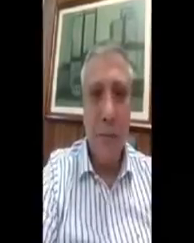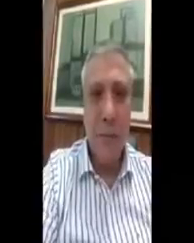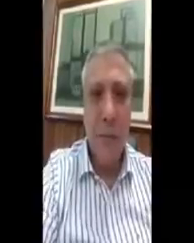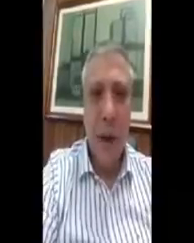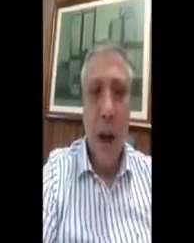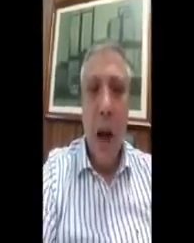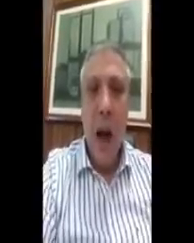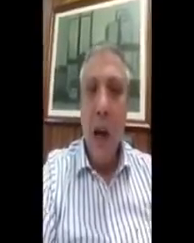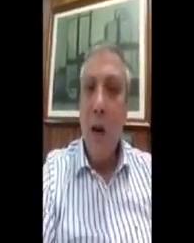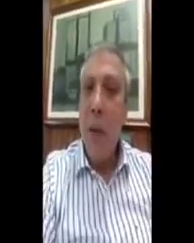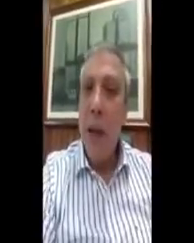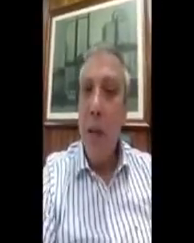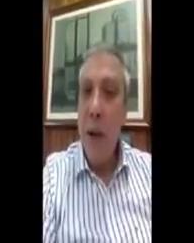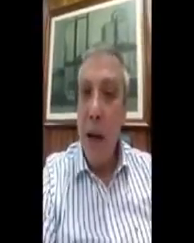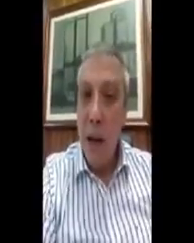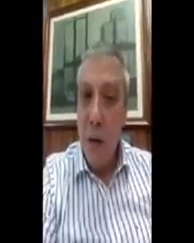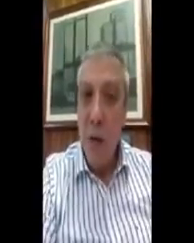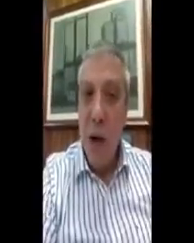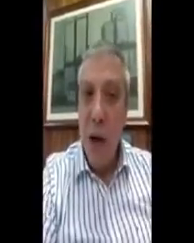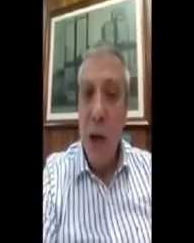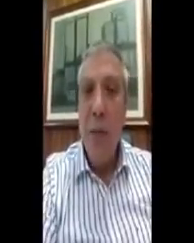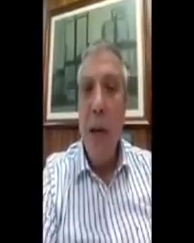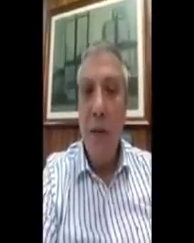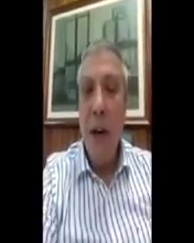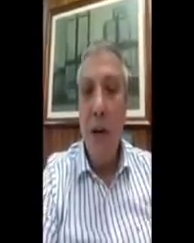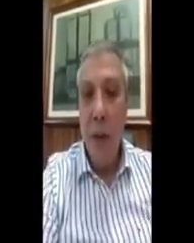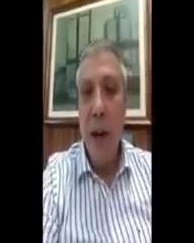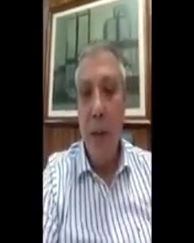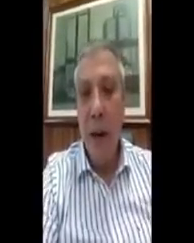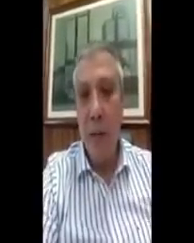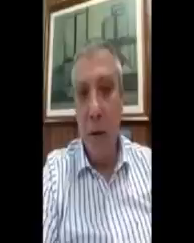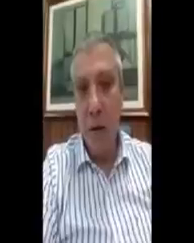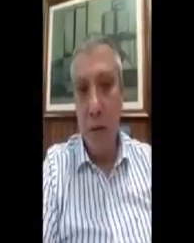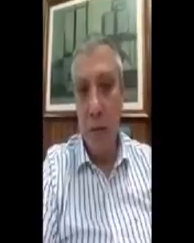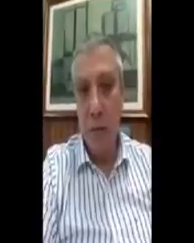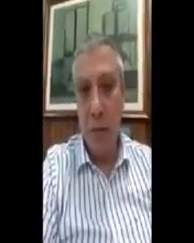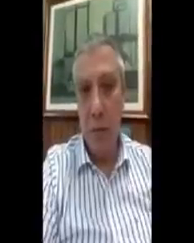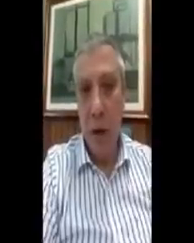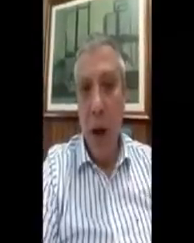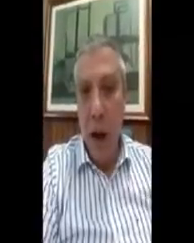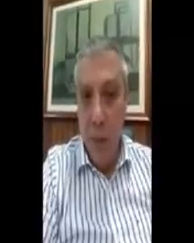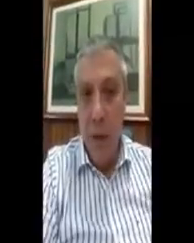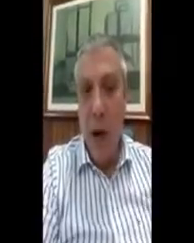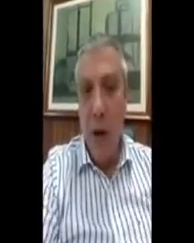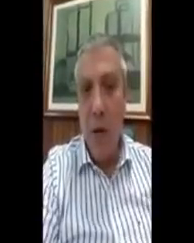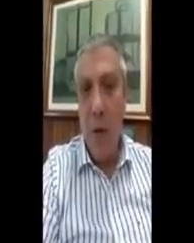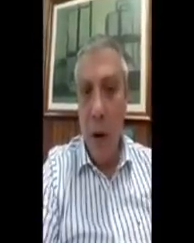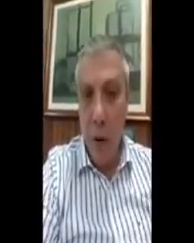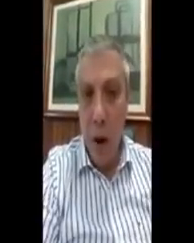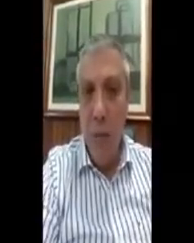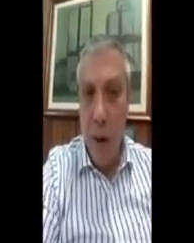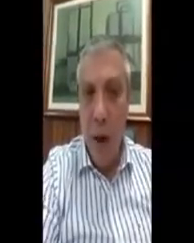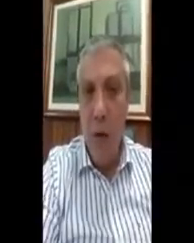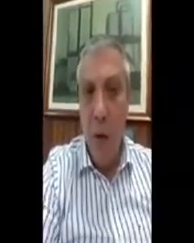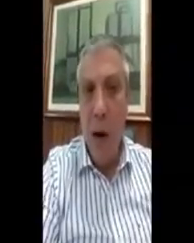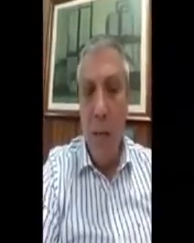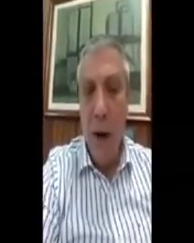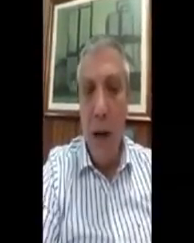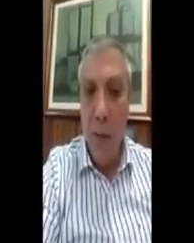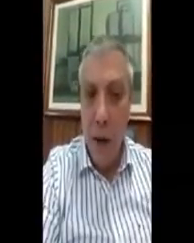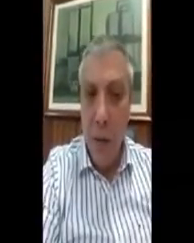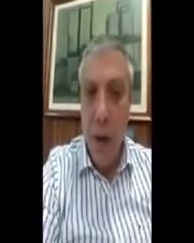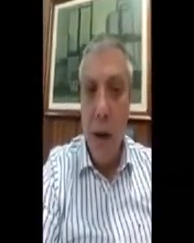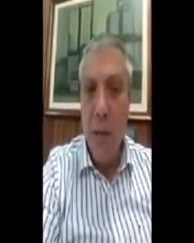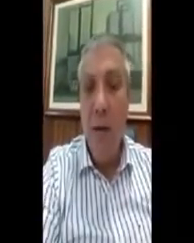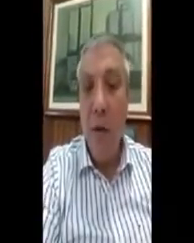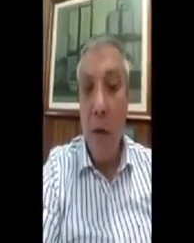ele. Acho que o PSDB, da sua origem, é bem diferente do PSDB atual. E por isso eu sempre tenho